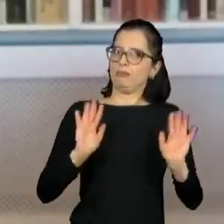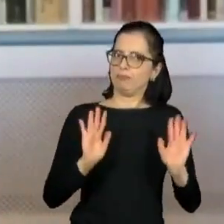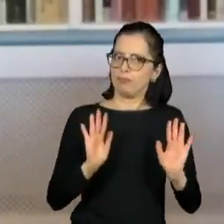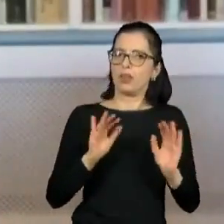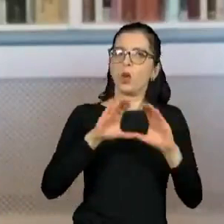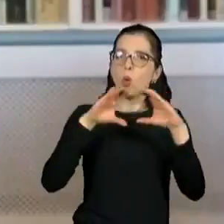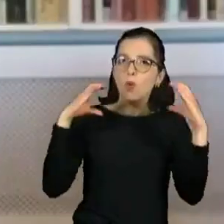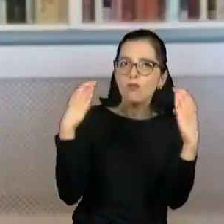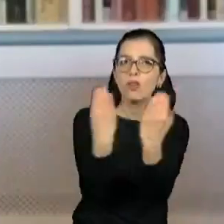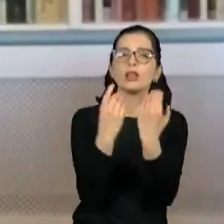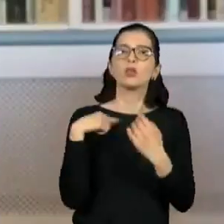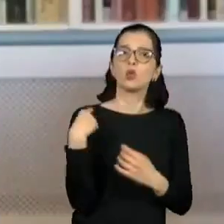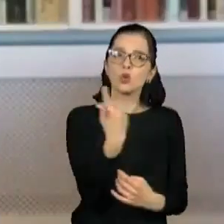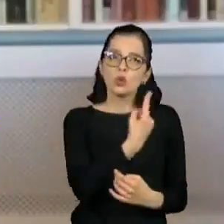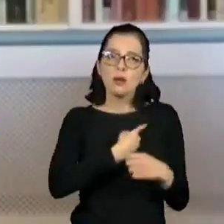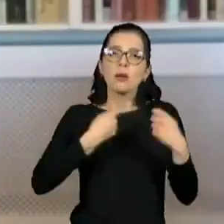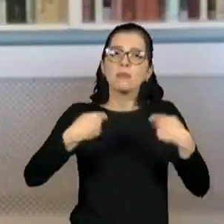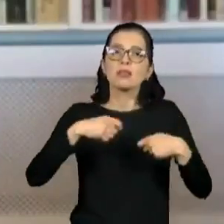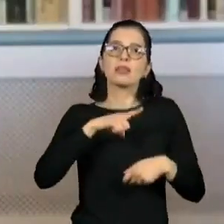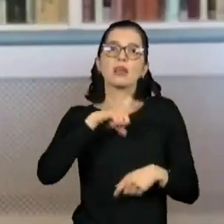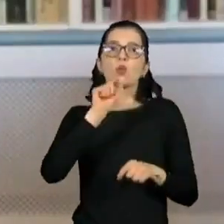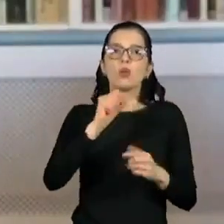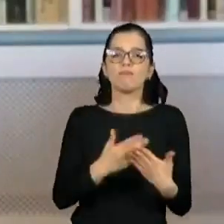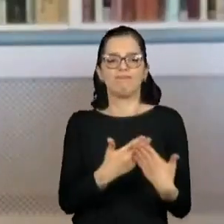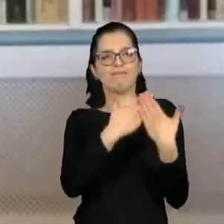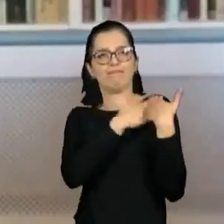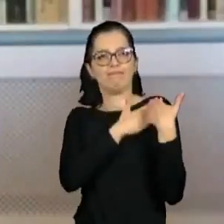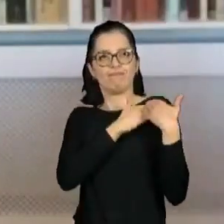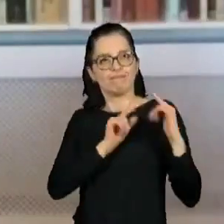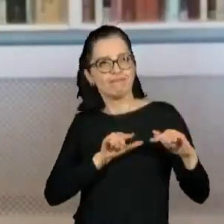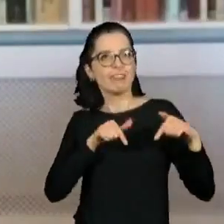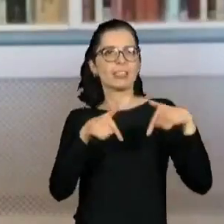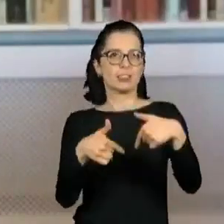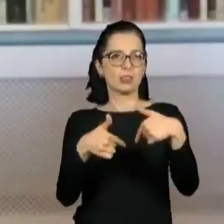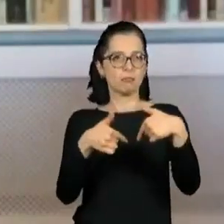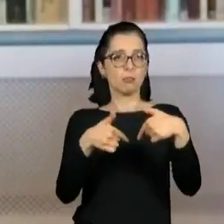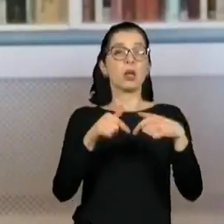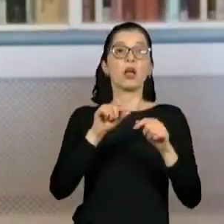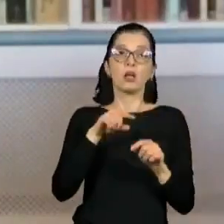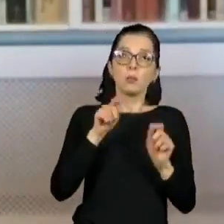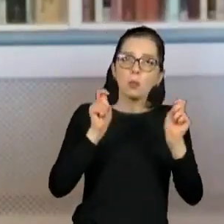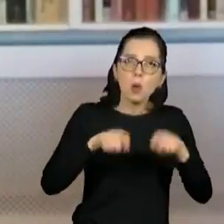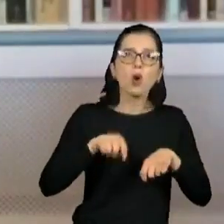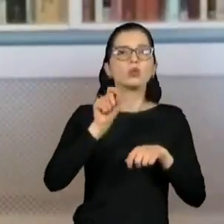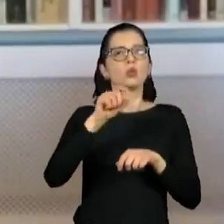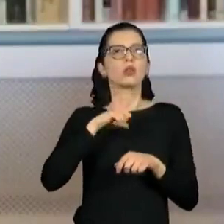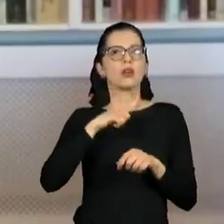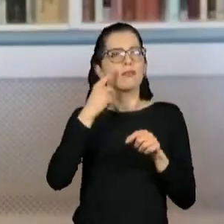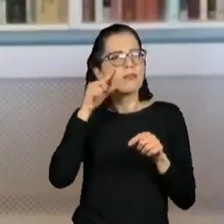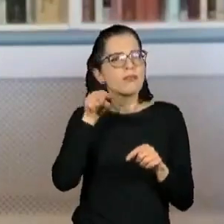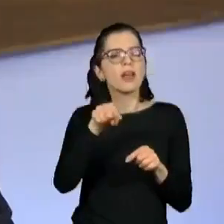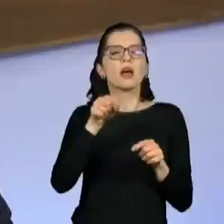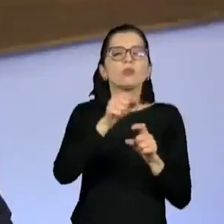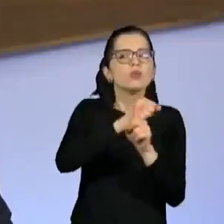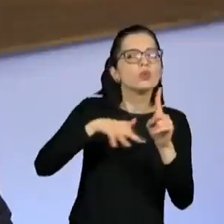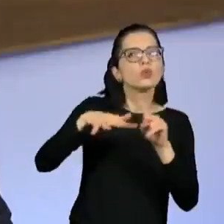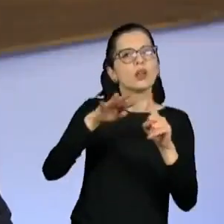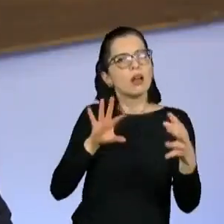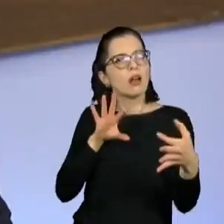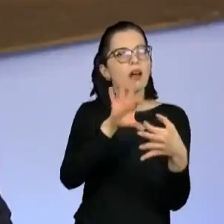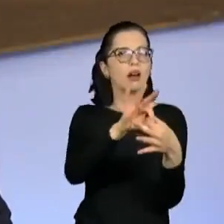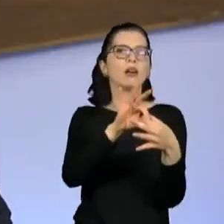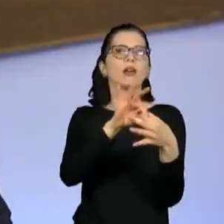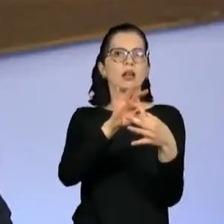at freddy's o guarda Robinson magnusson of Country music Whitney Houston and from Western society